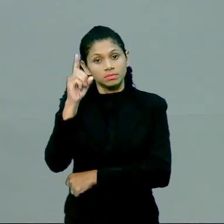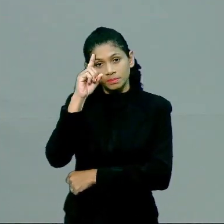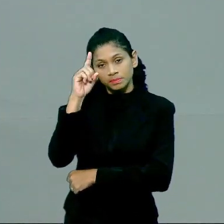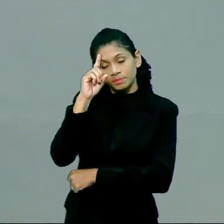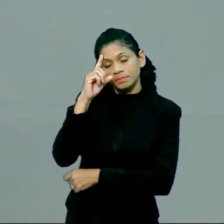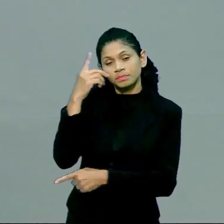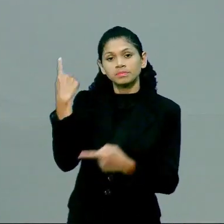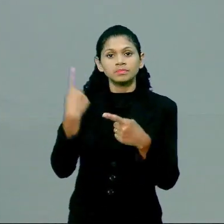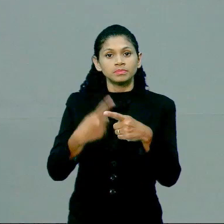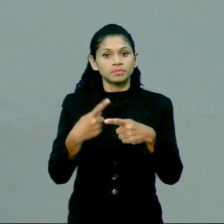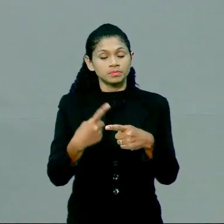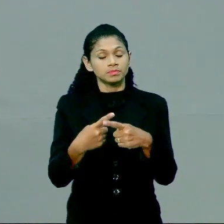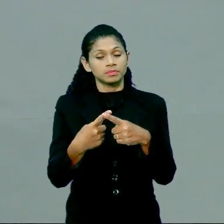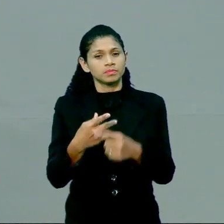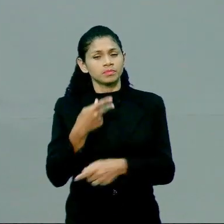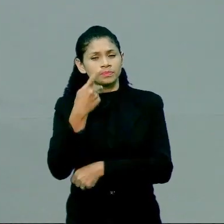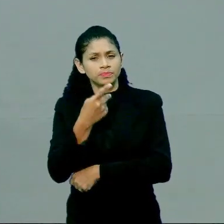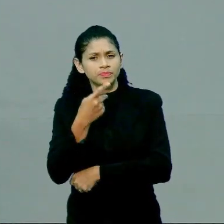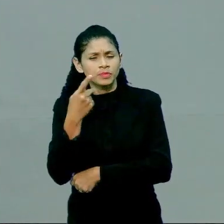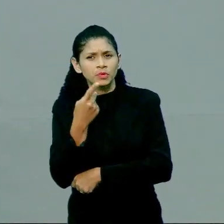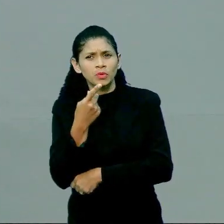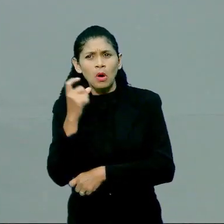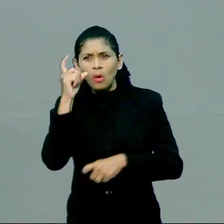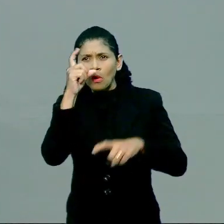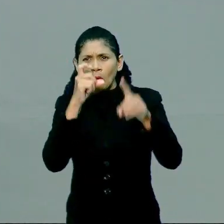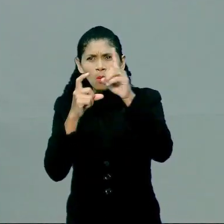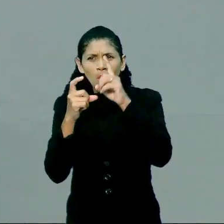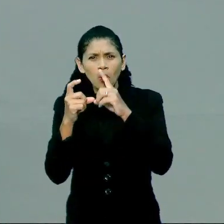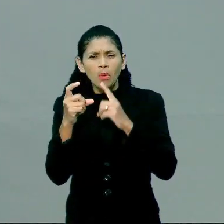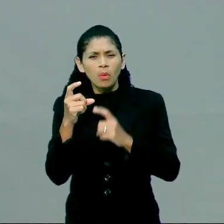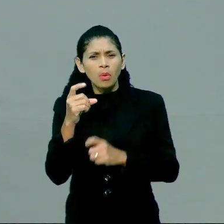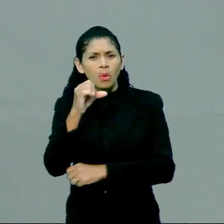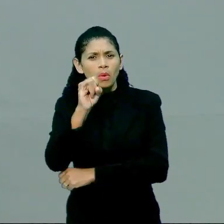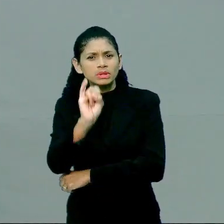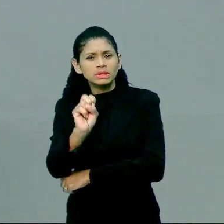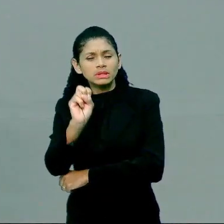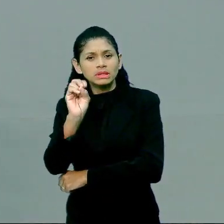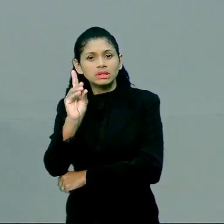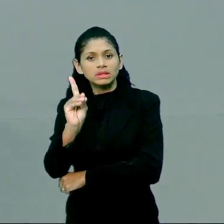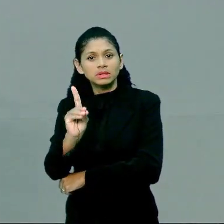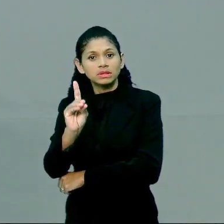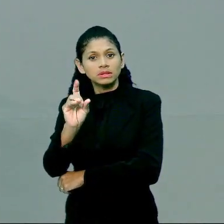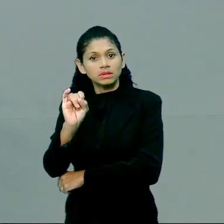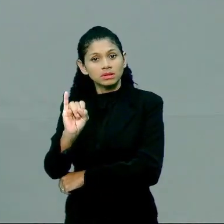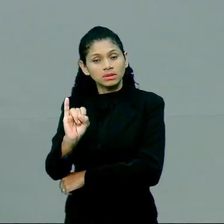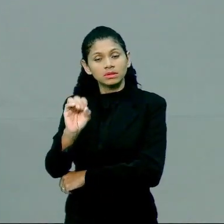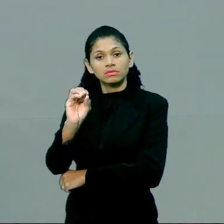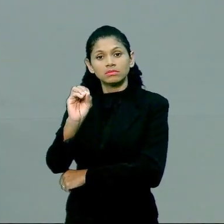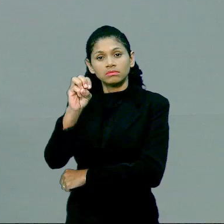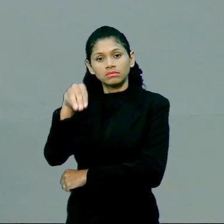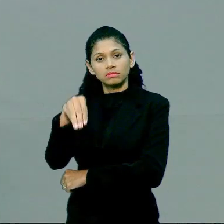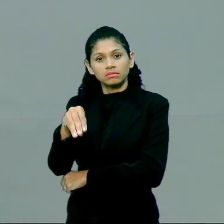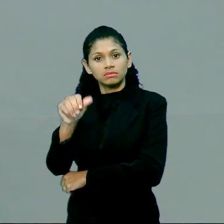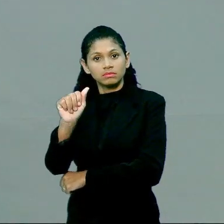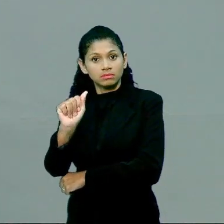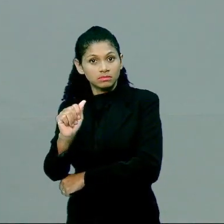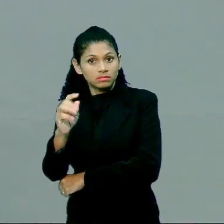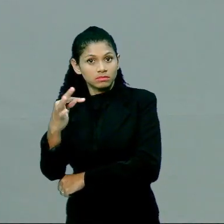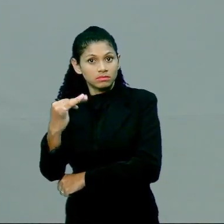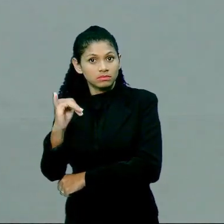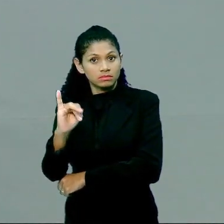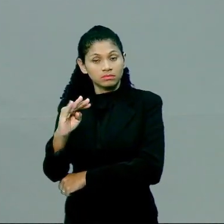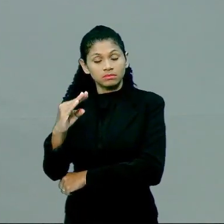quando a gente fala expressões idiomáticas né a gente tá falando diretamente de um povo da Cultura